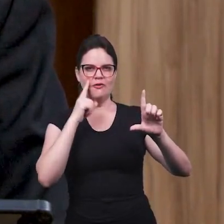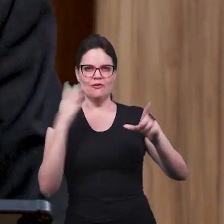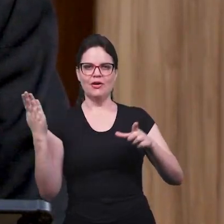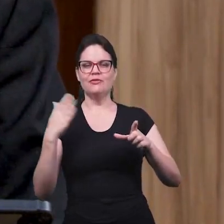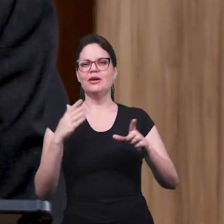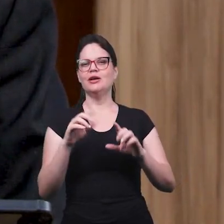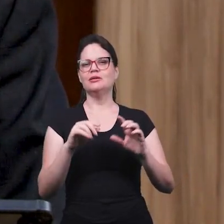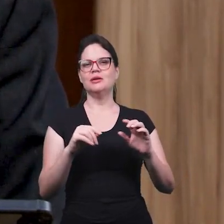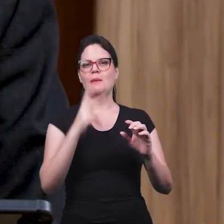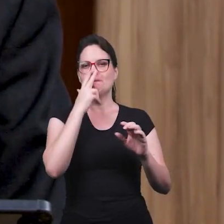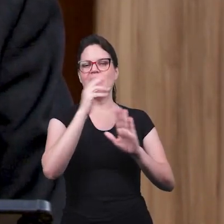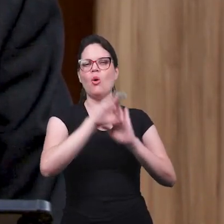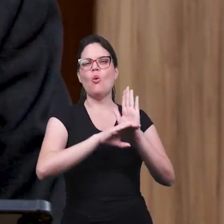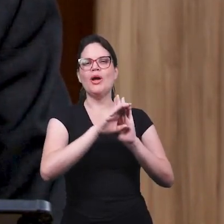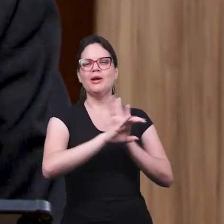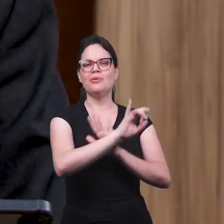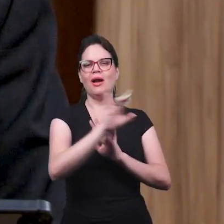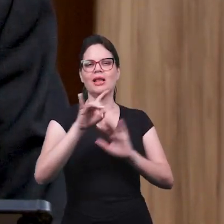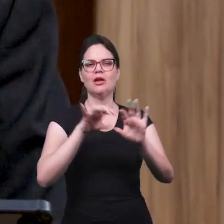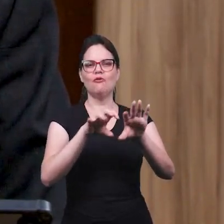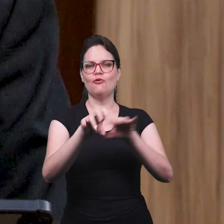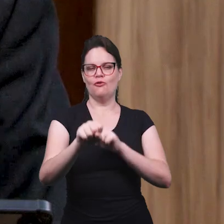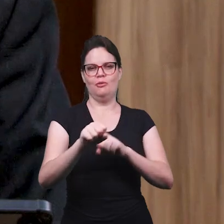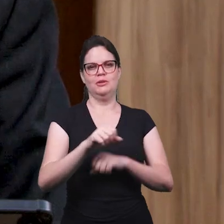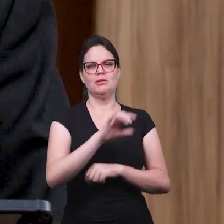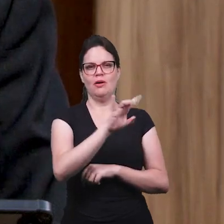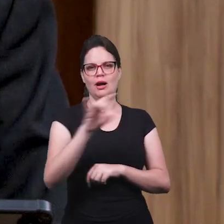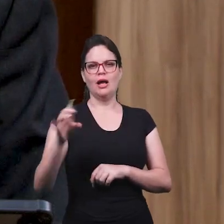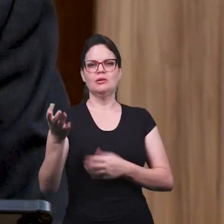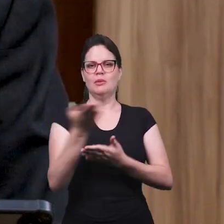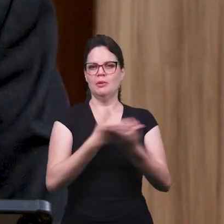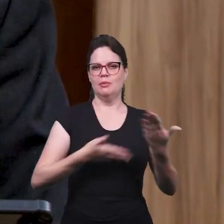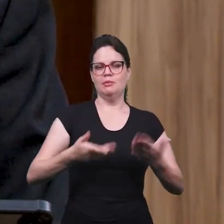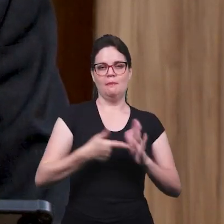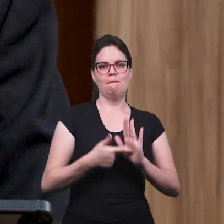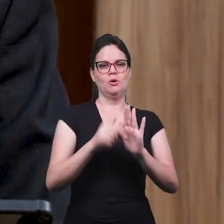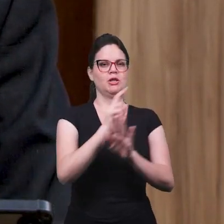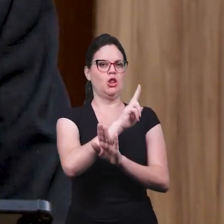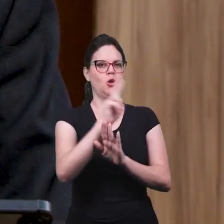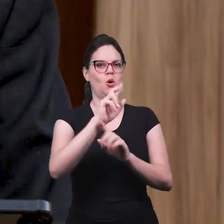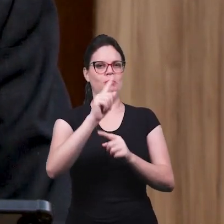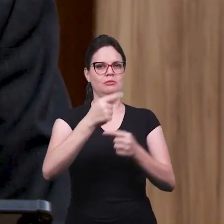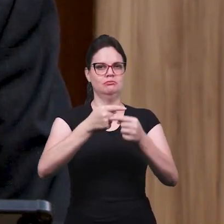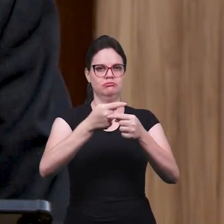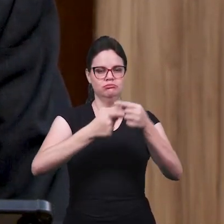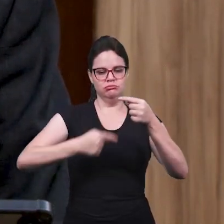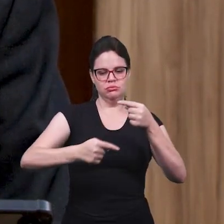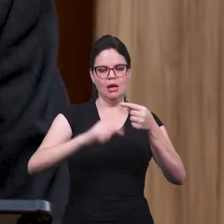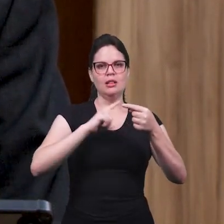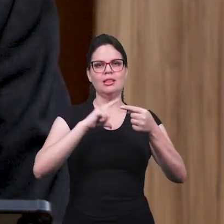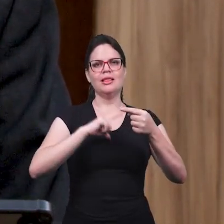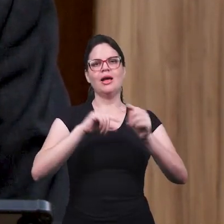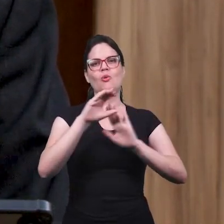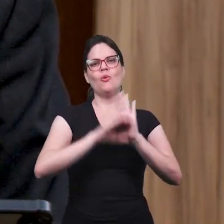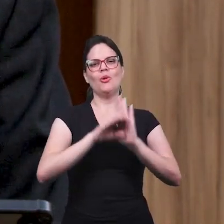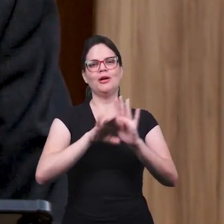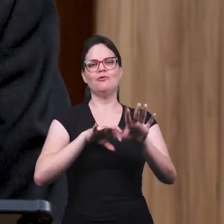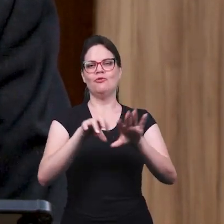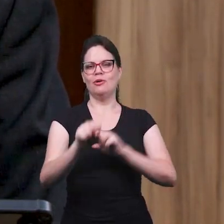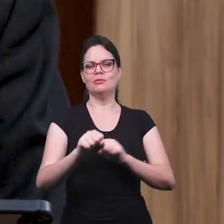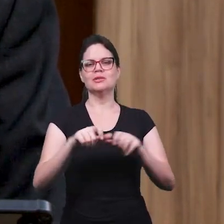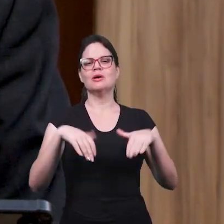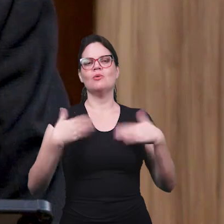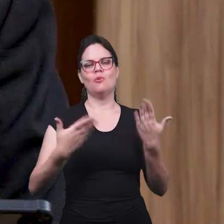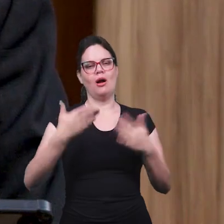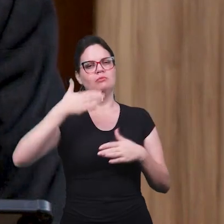colocado, à medida que cada um interage, tem a sua participação. Pode acompanhar aí a graduação,